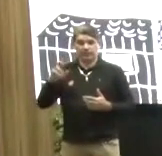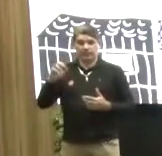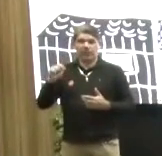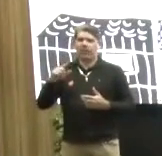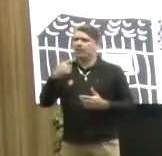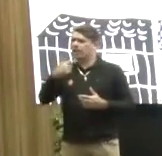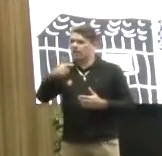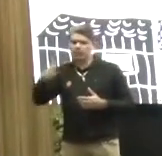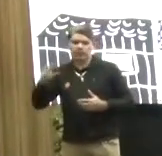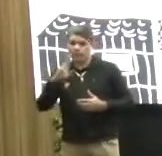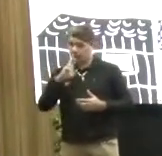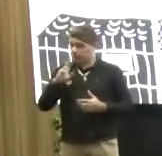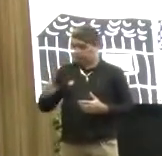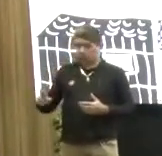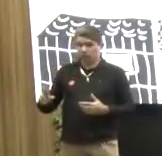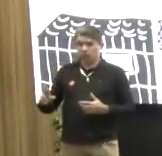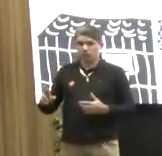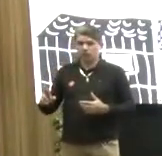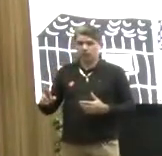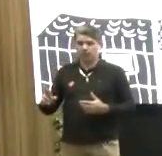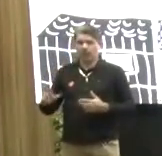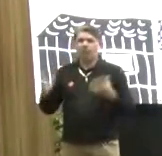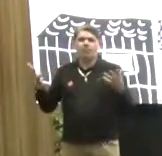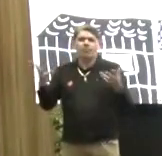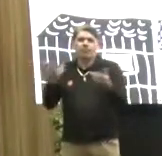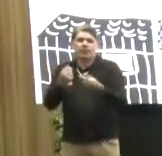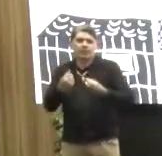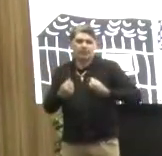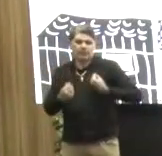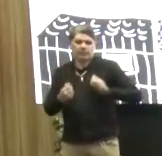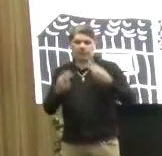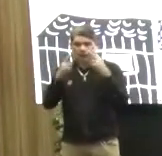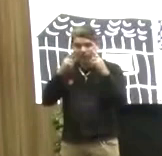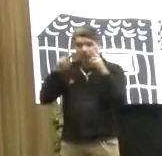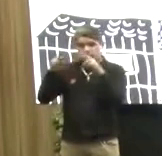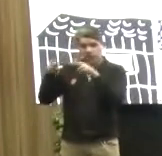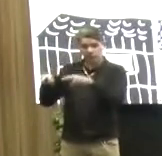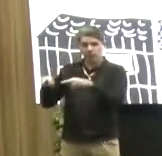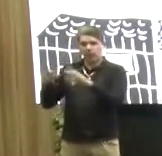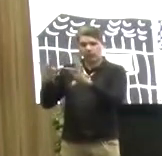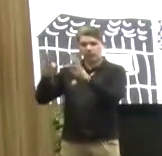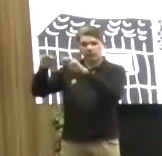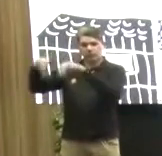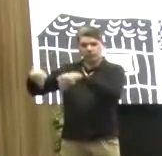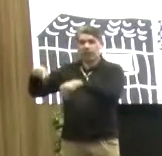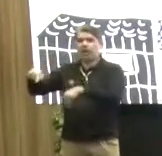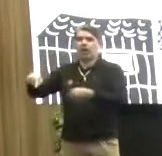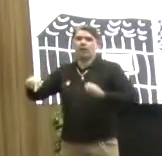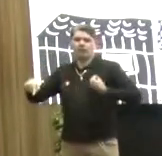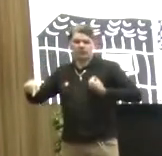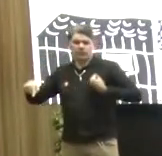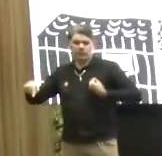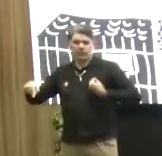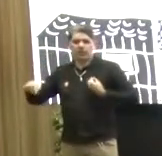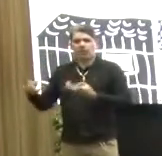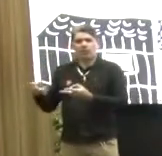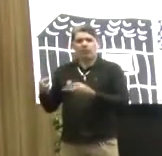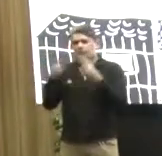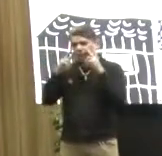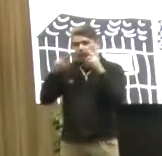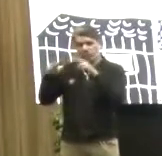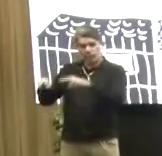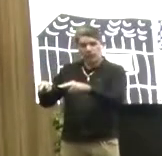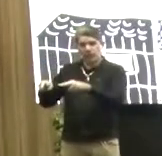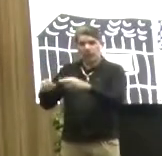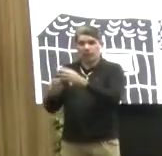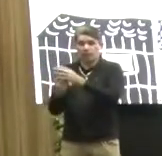o espetáculo da vida. Vê-la desfiar seu fio, que também se chama vida. Ver a fábrica que ela